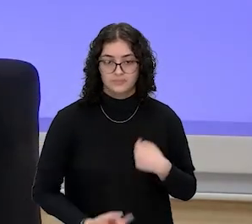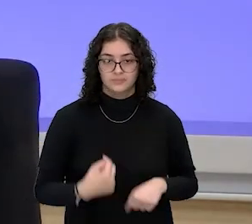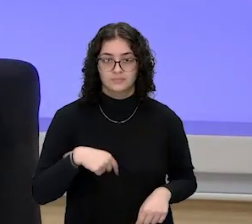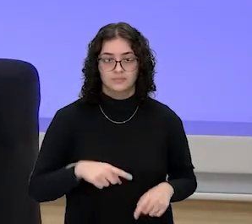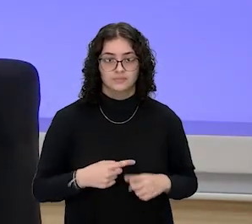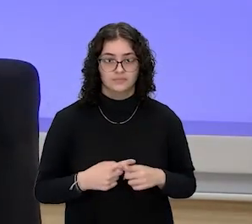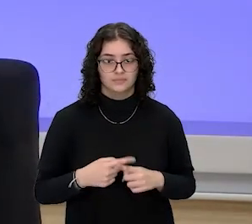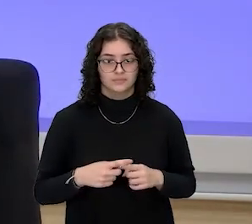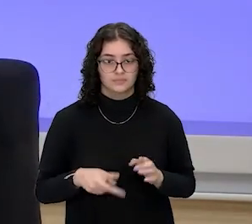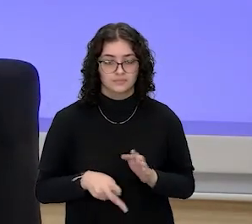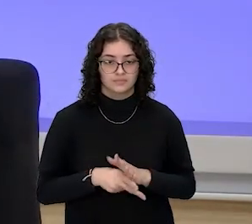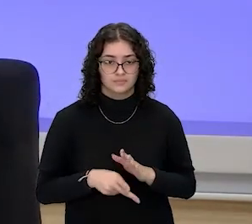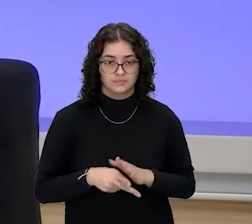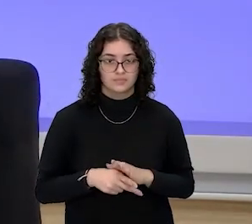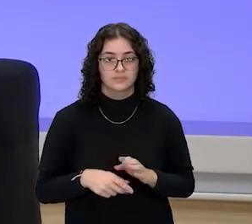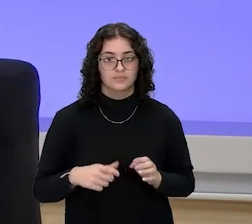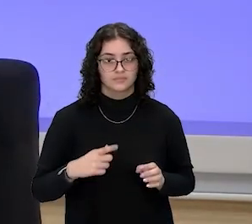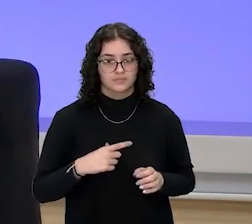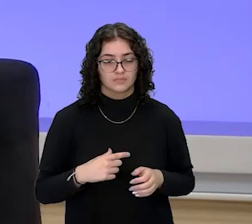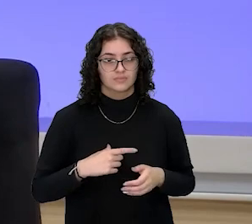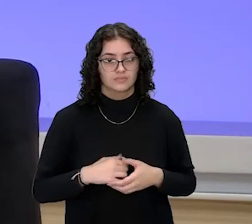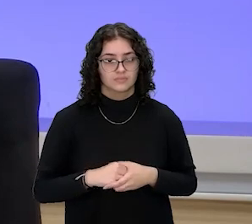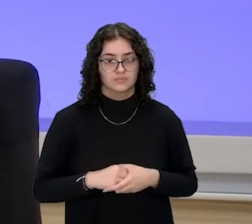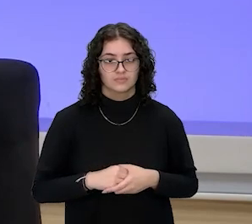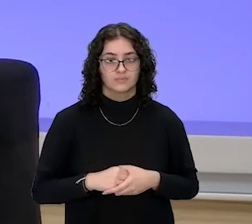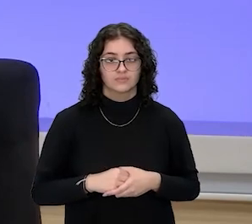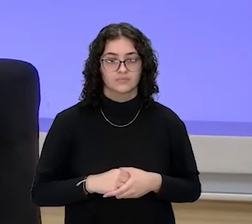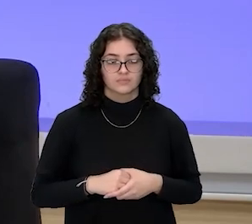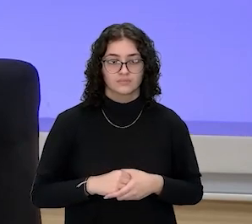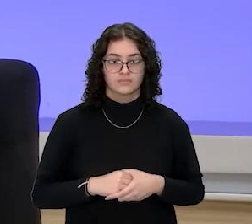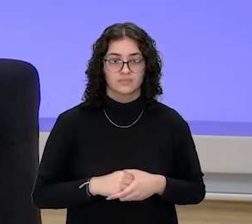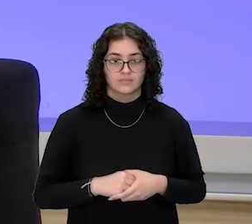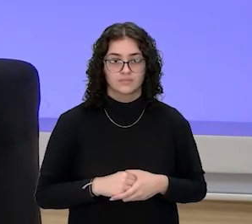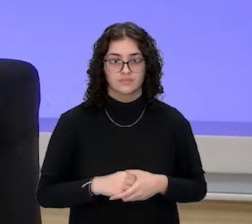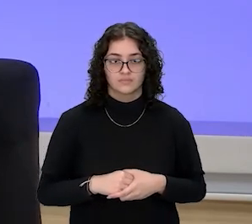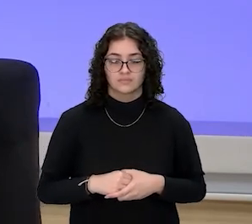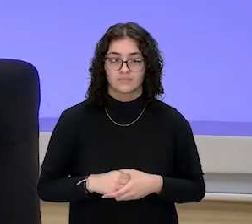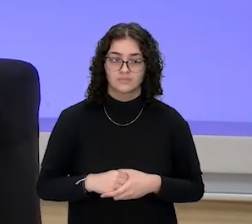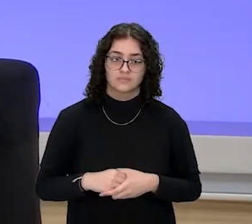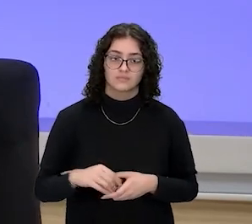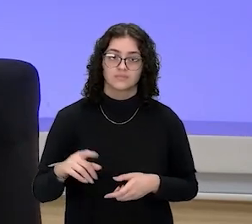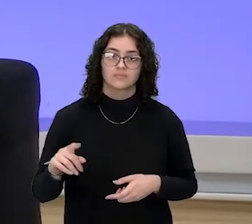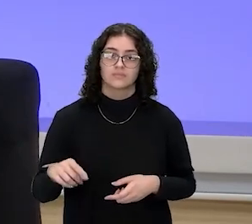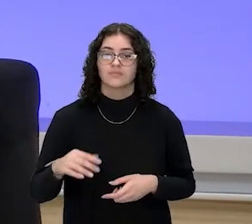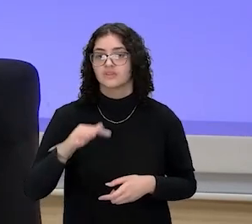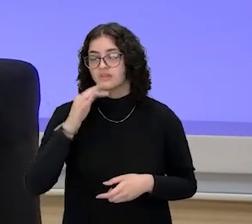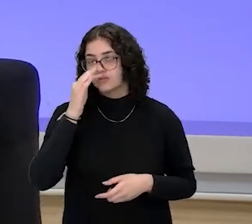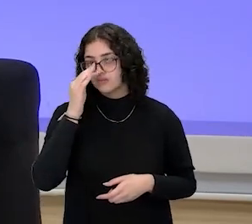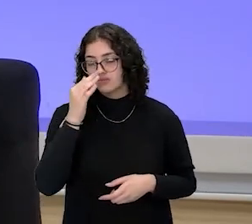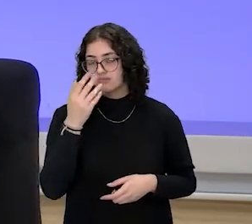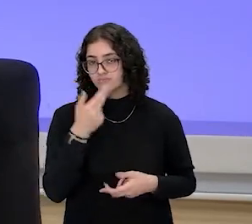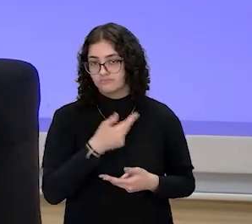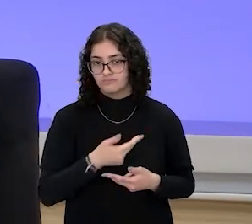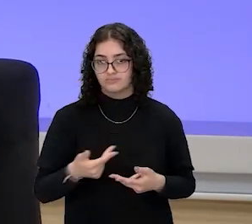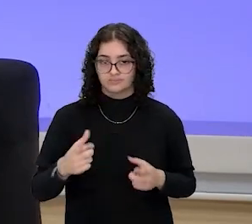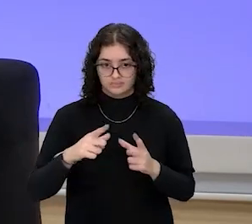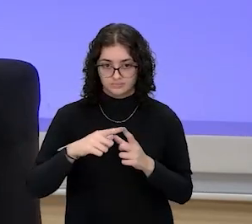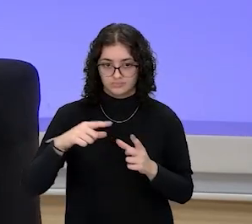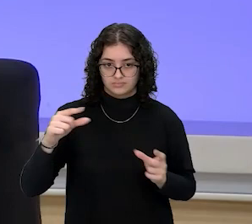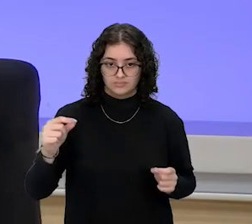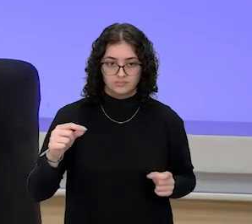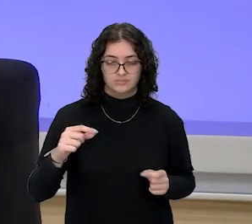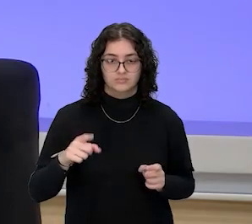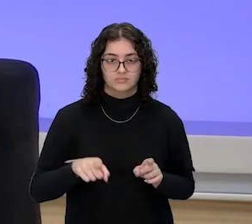não, os vegetais fazem metabolismo ali nas suas necessidades, no processo de formação de folhas, né? Então, ele tem o